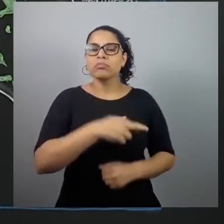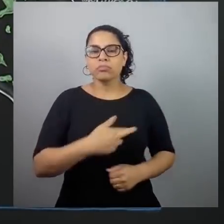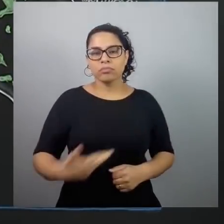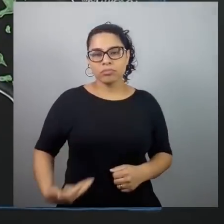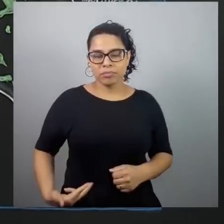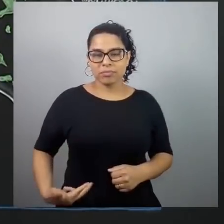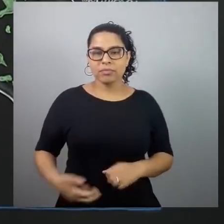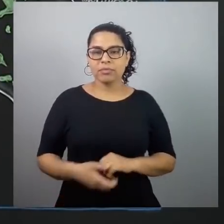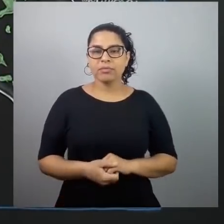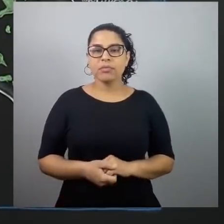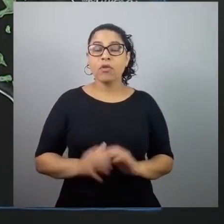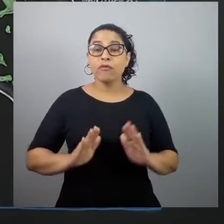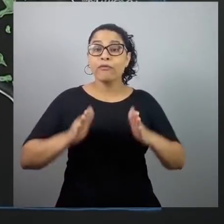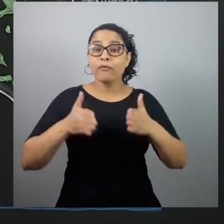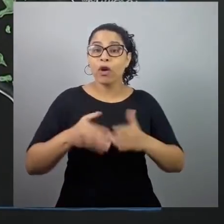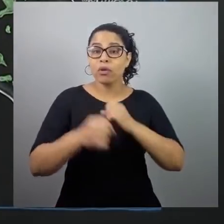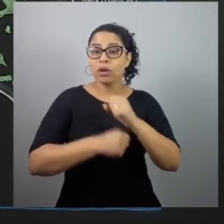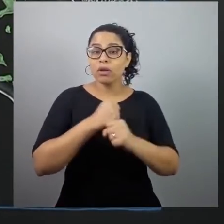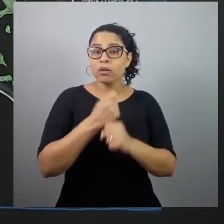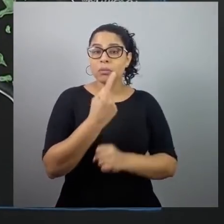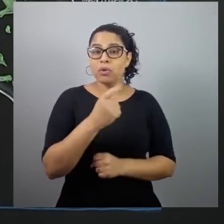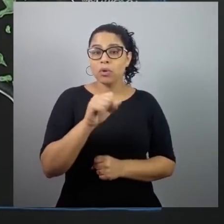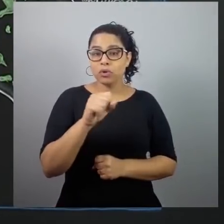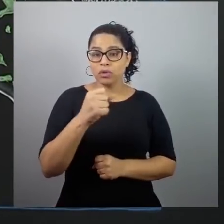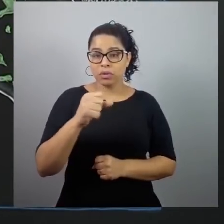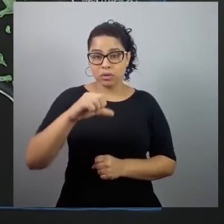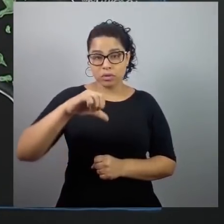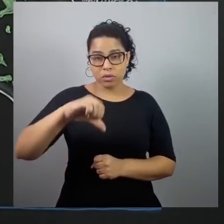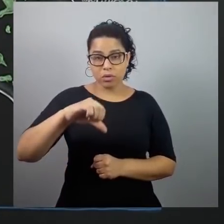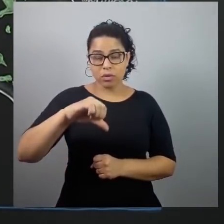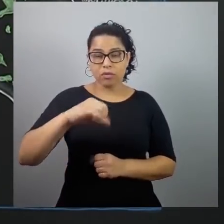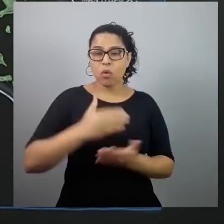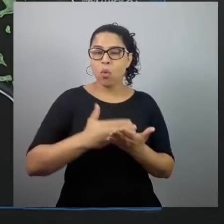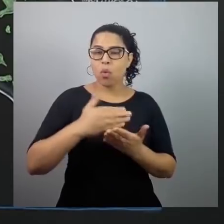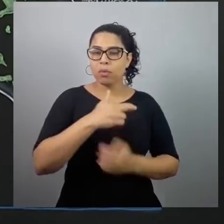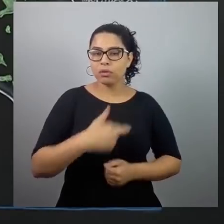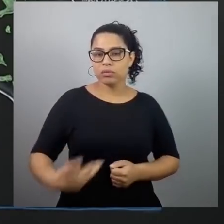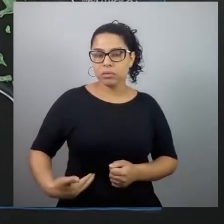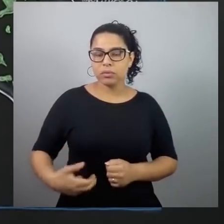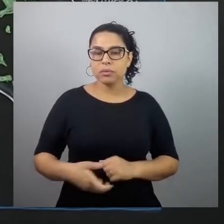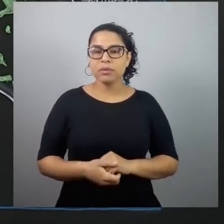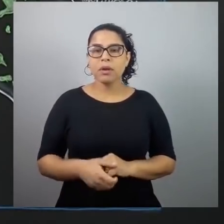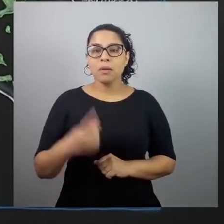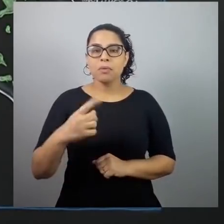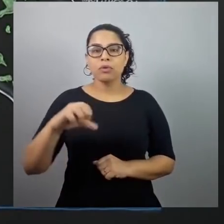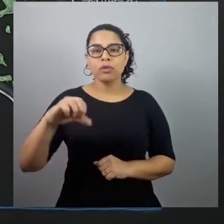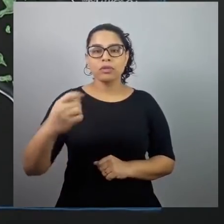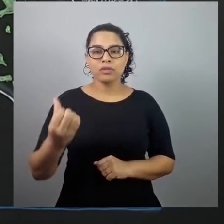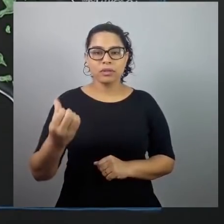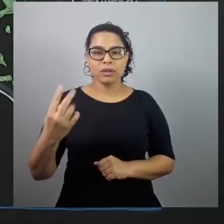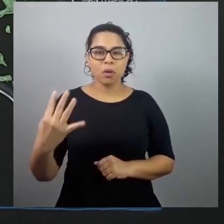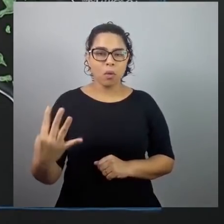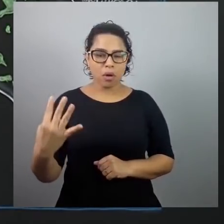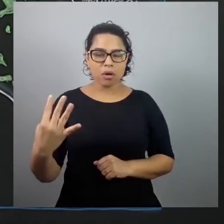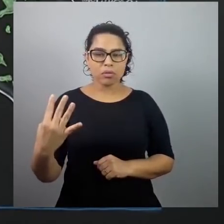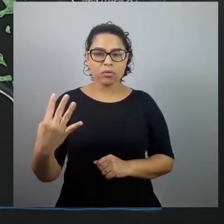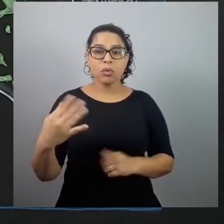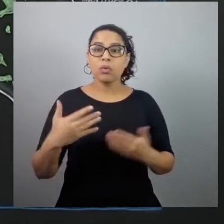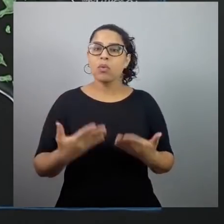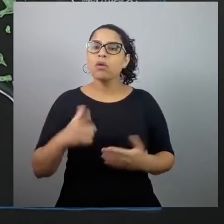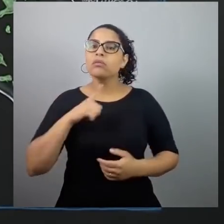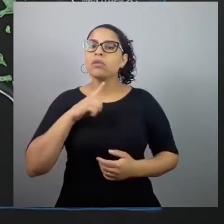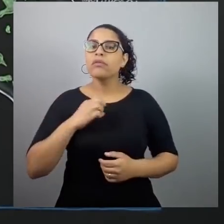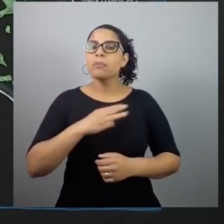com recorte ao enfoque entre os anos de 1889, o início da República, e 1964, quando